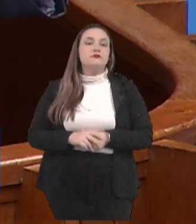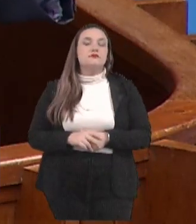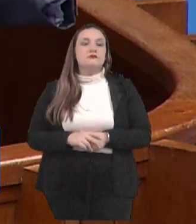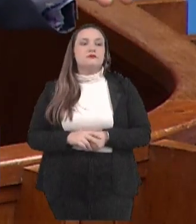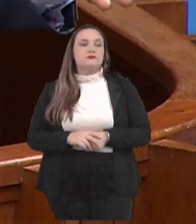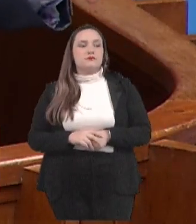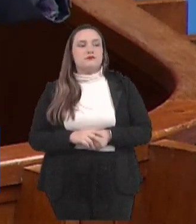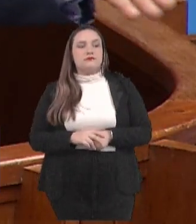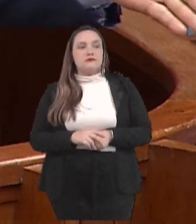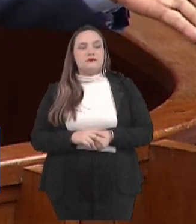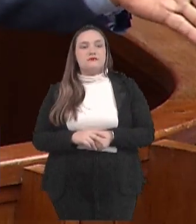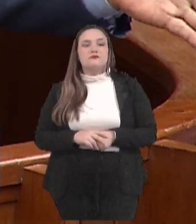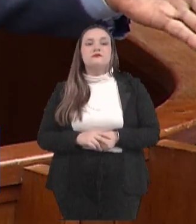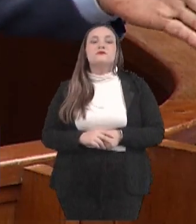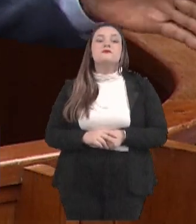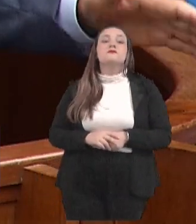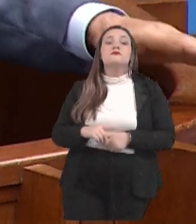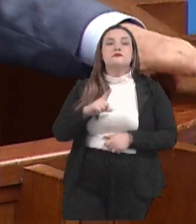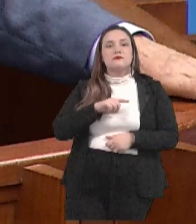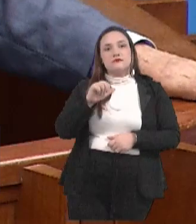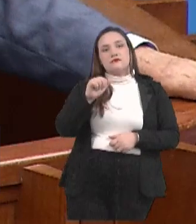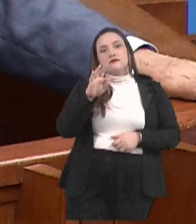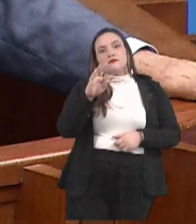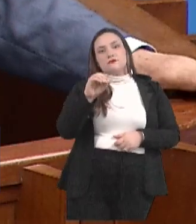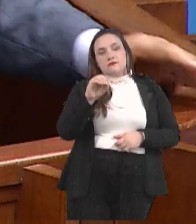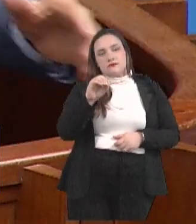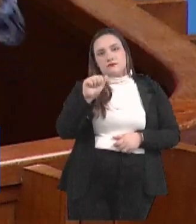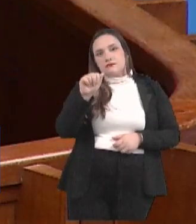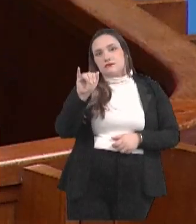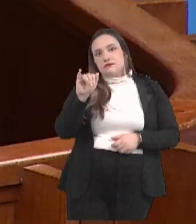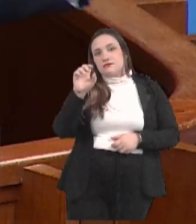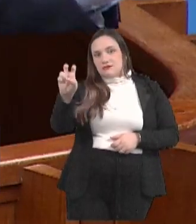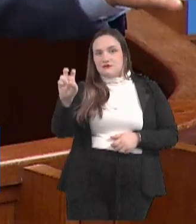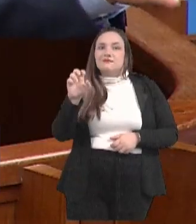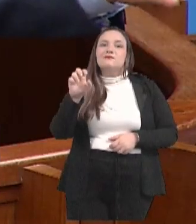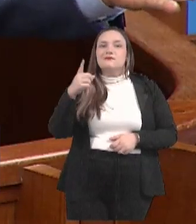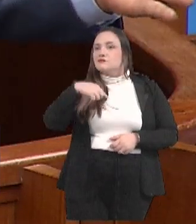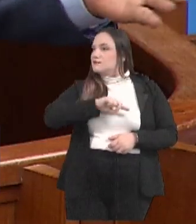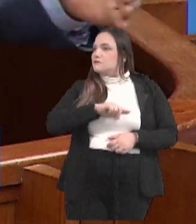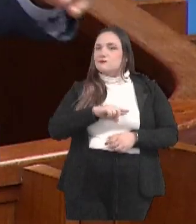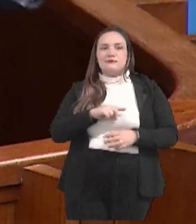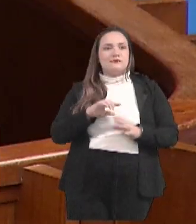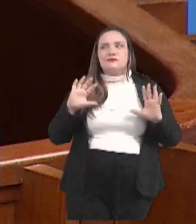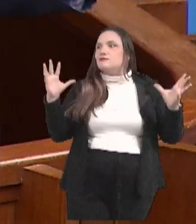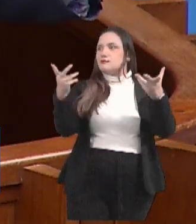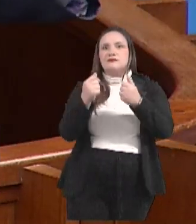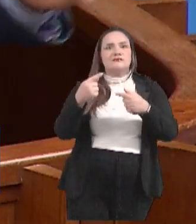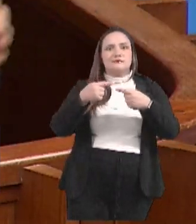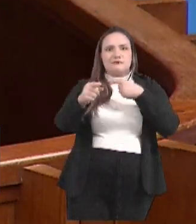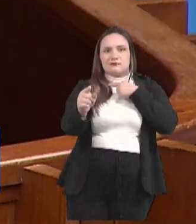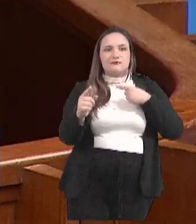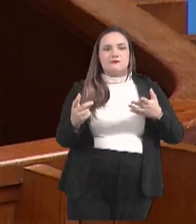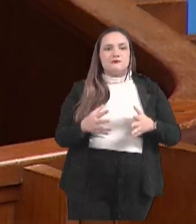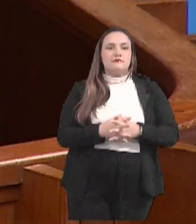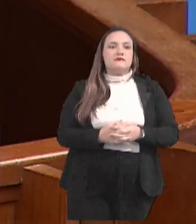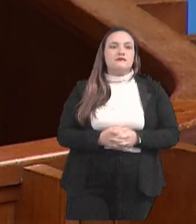que todos nós condenamos, o AI-5, todos nós condenamos, da ditadura.